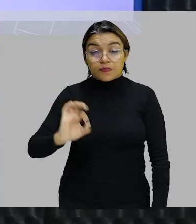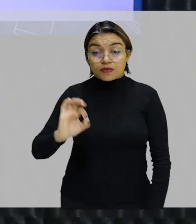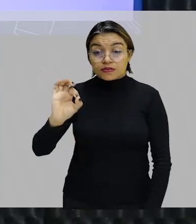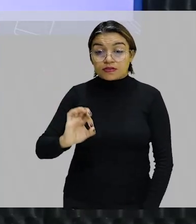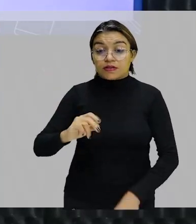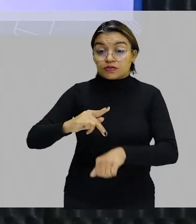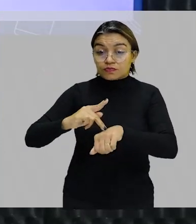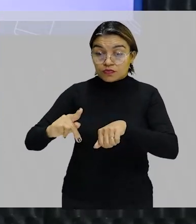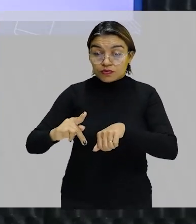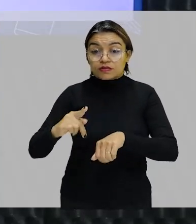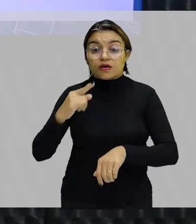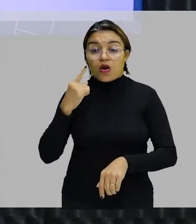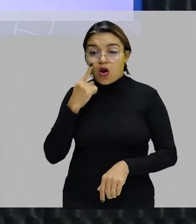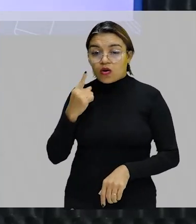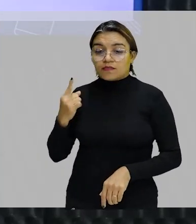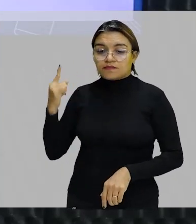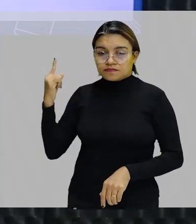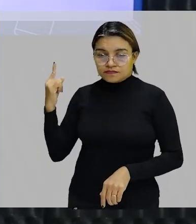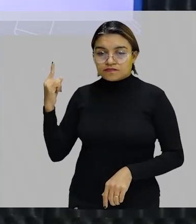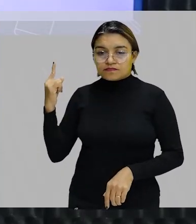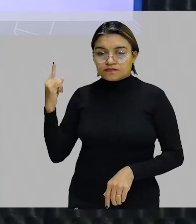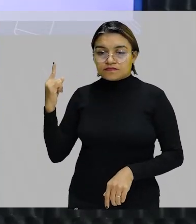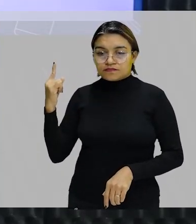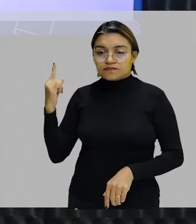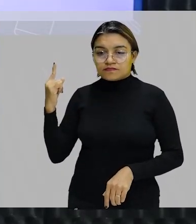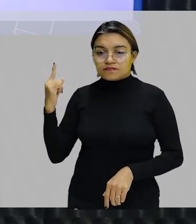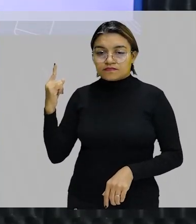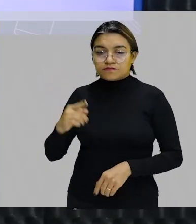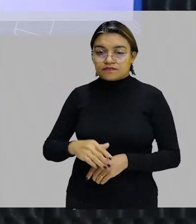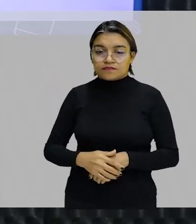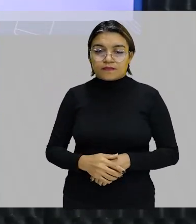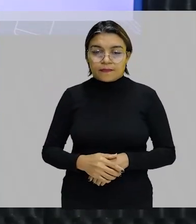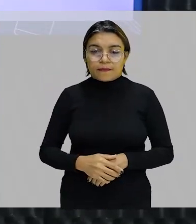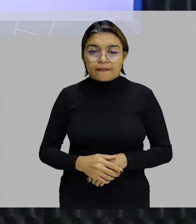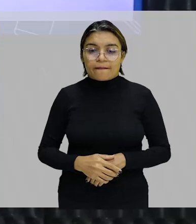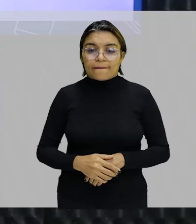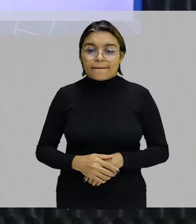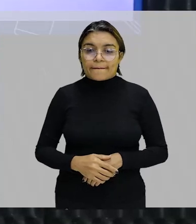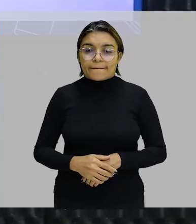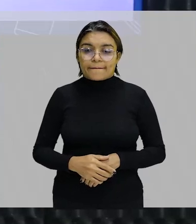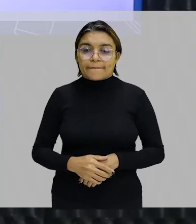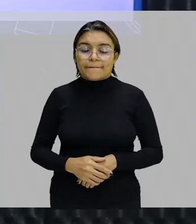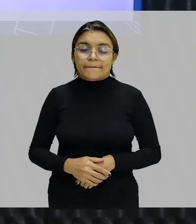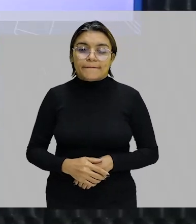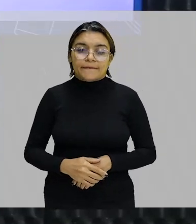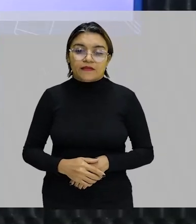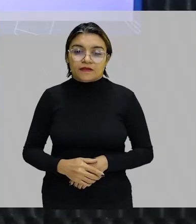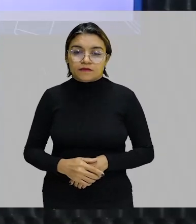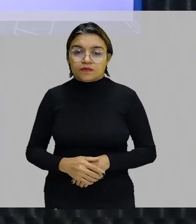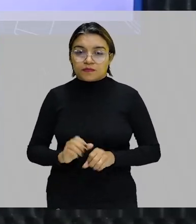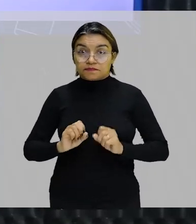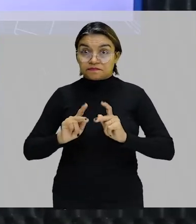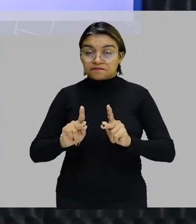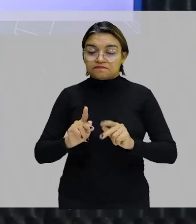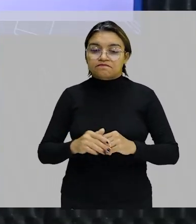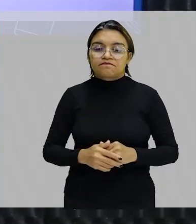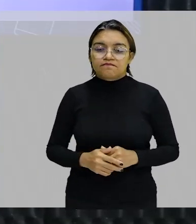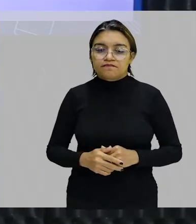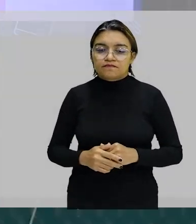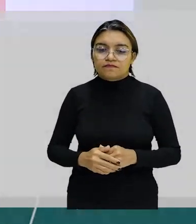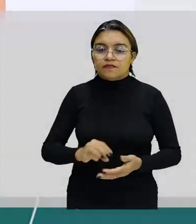massa da substância pura em relação à massa total da amostra, ok? Então,